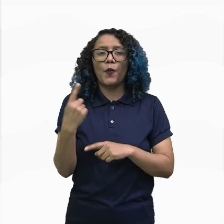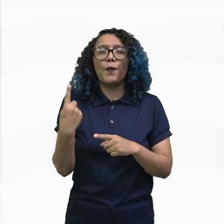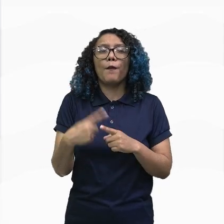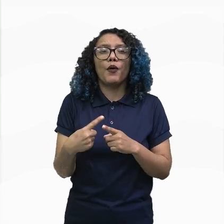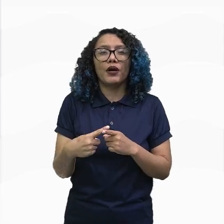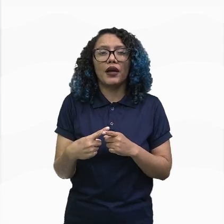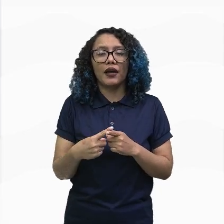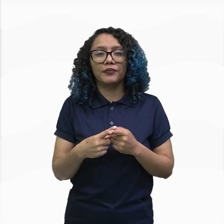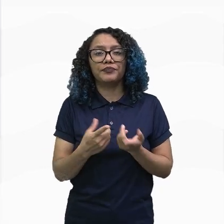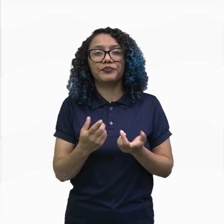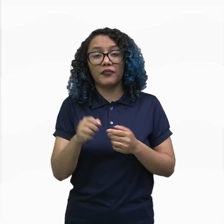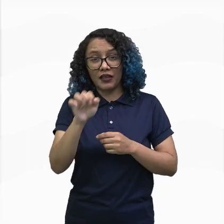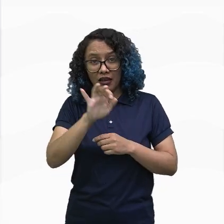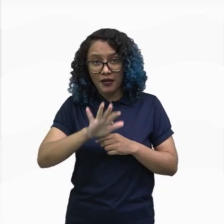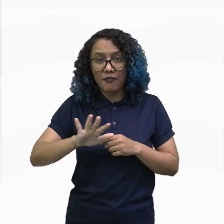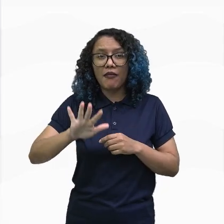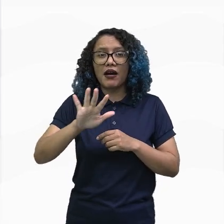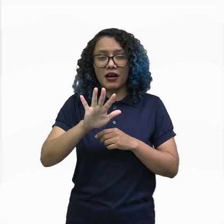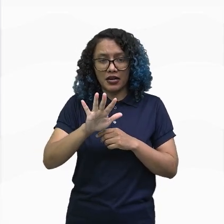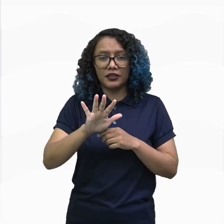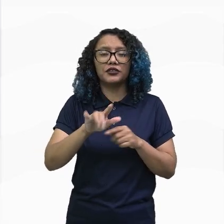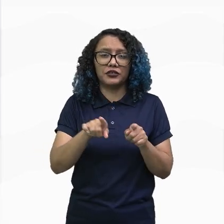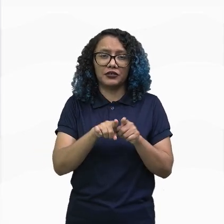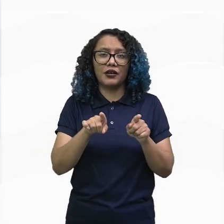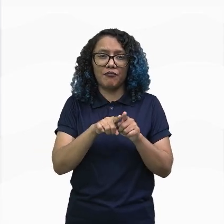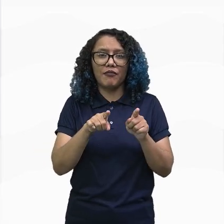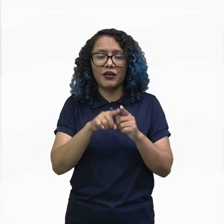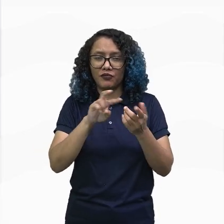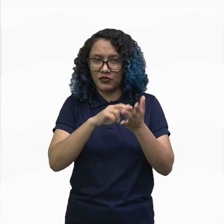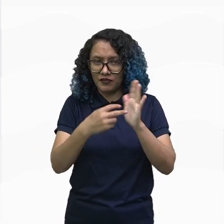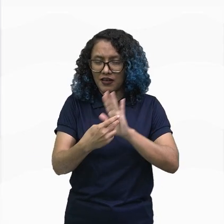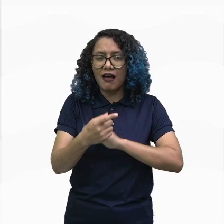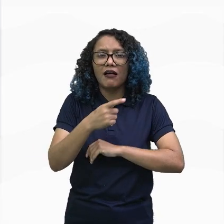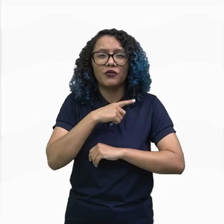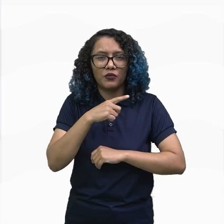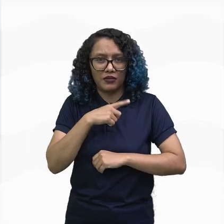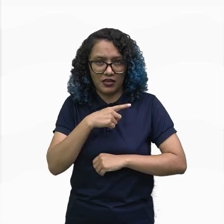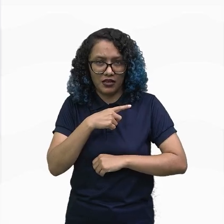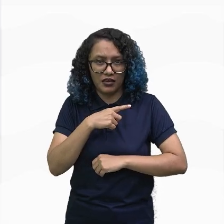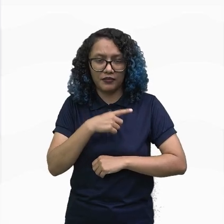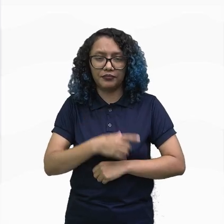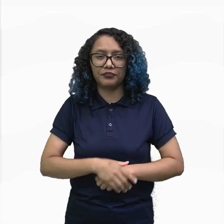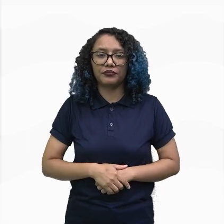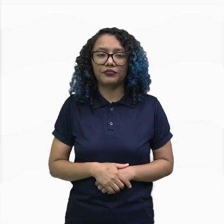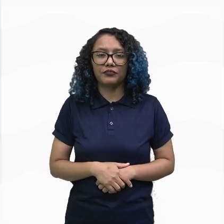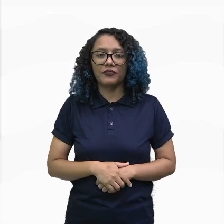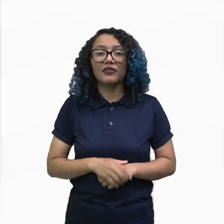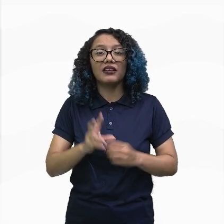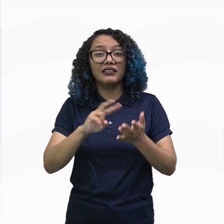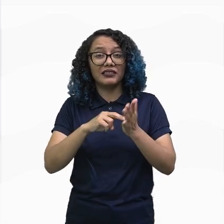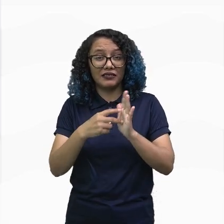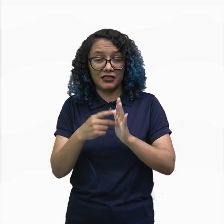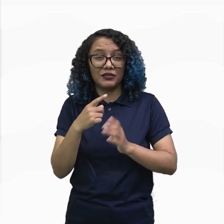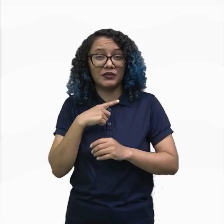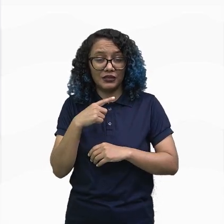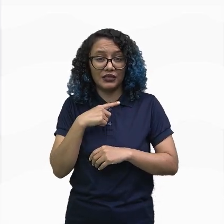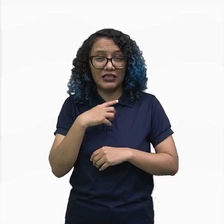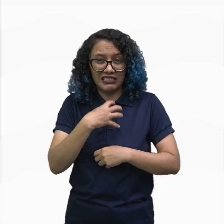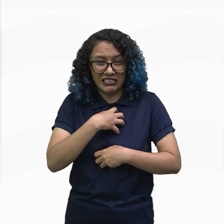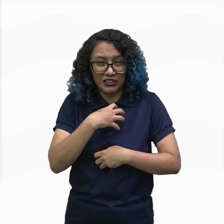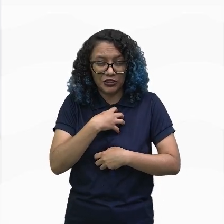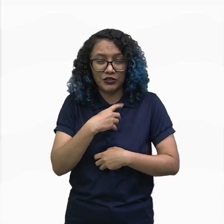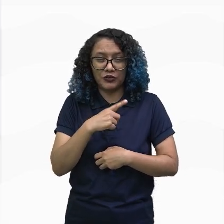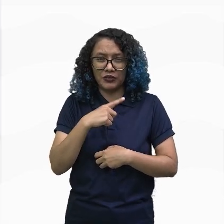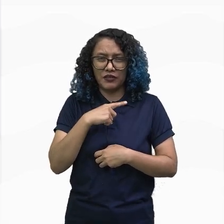ver que a imagem transmite uma mensagem, atribui sentido, né, o que você